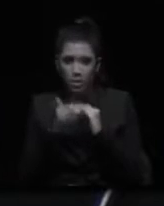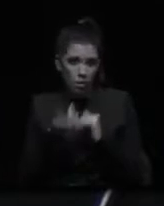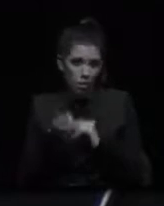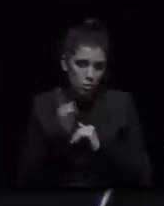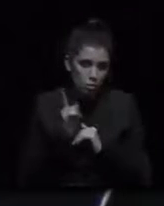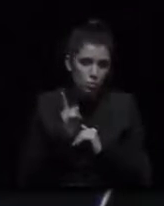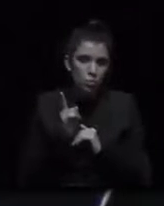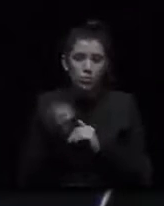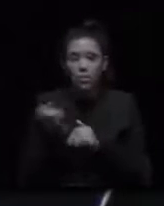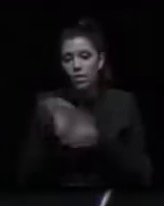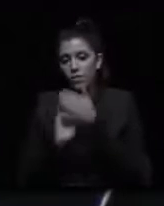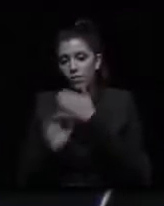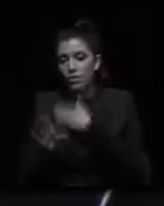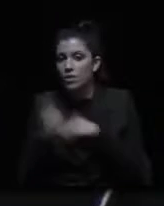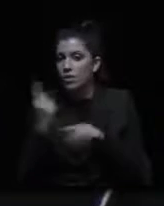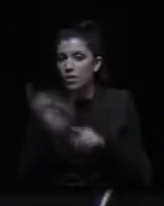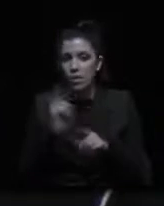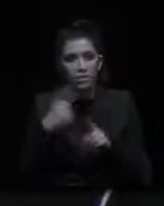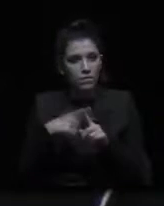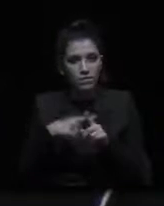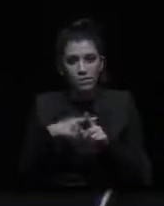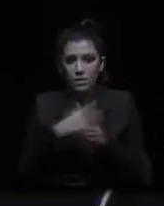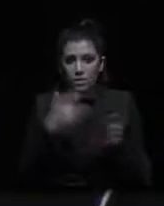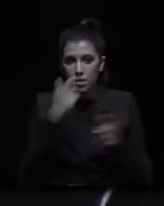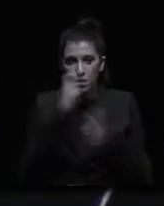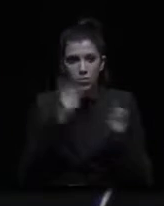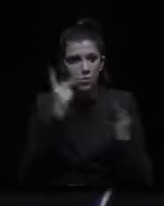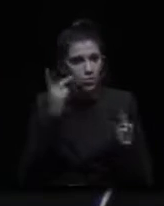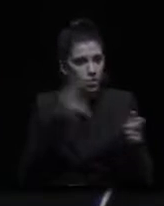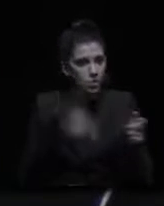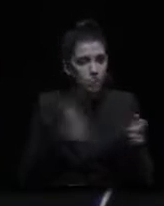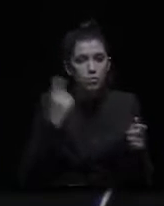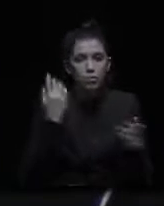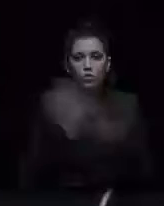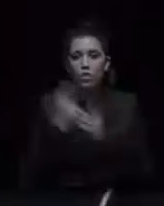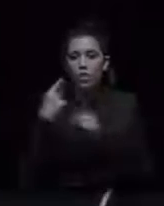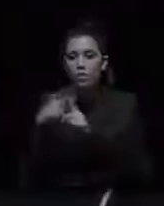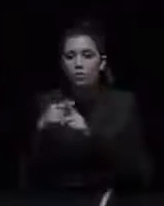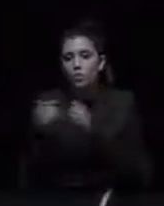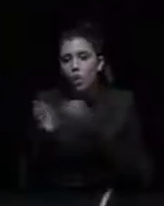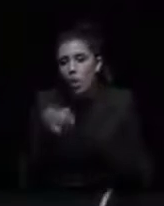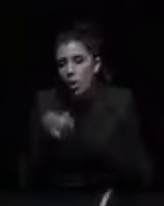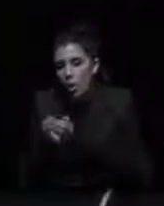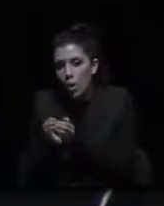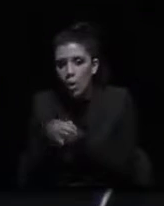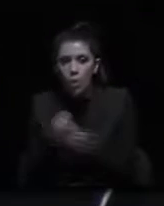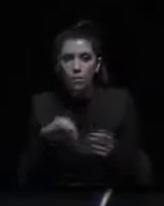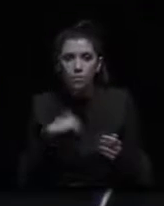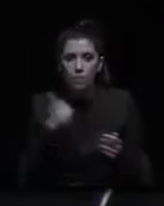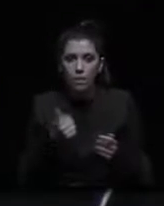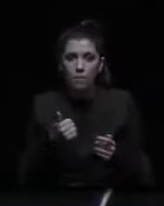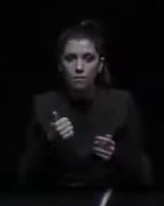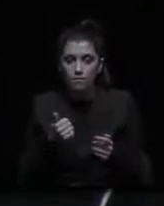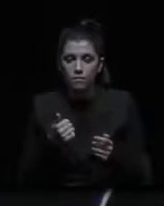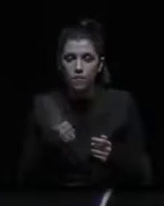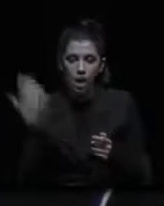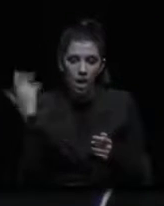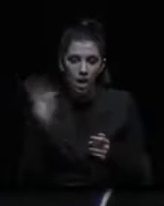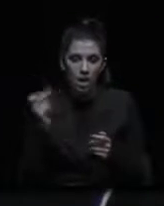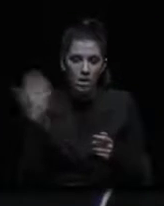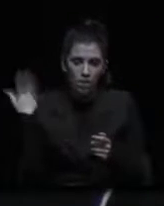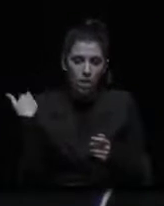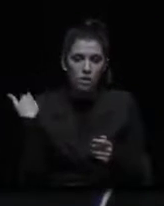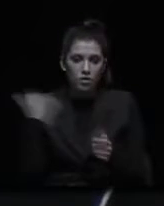esta devolução não beneficiar a maioria dos cidadãos lisboetas, mas apenas uma pequena parte. O Grupo Municipal do PEV, que já em anos anteriores